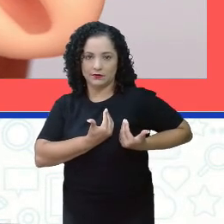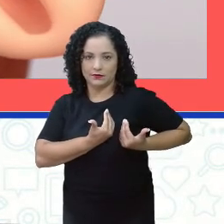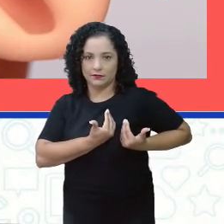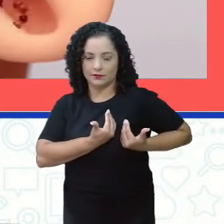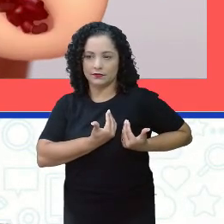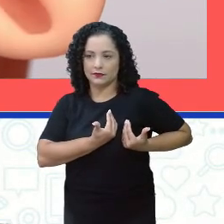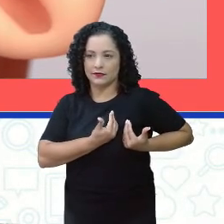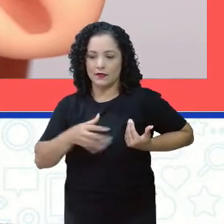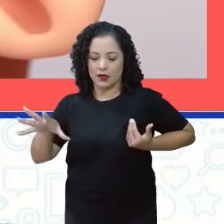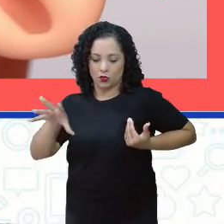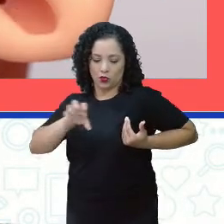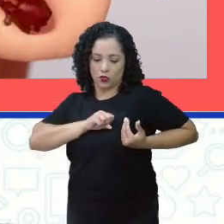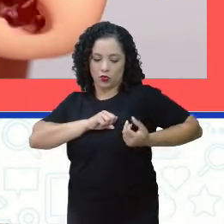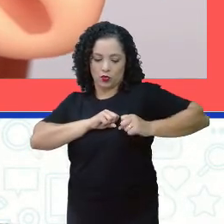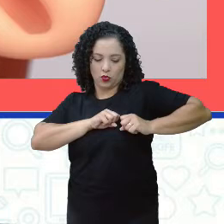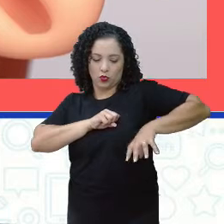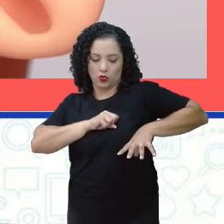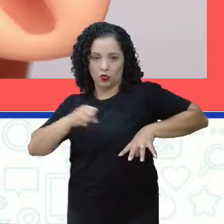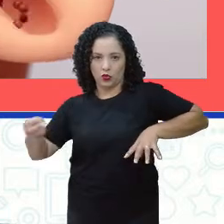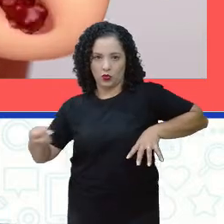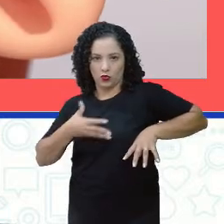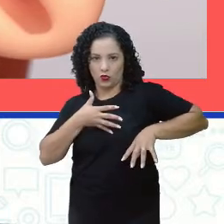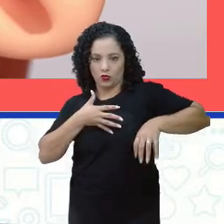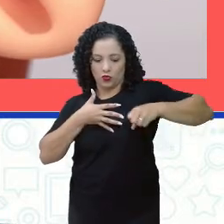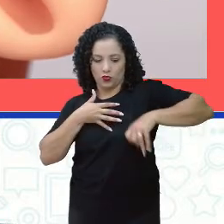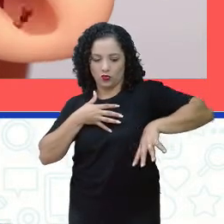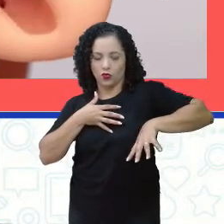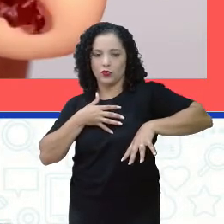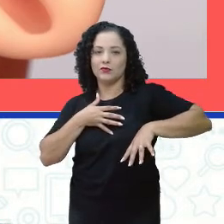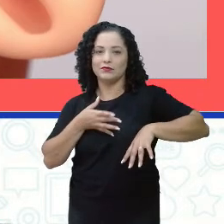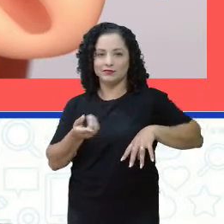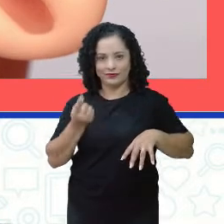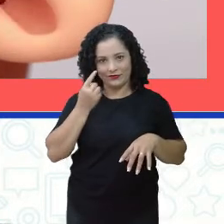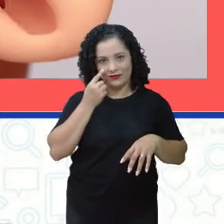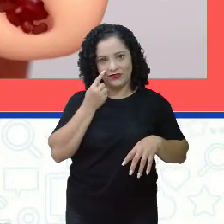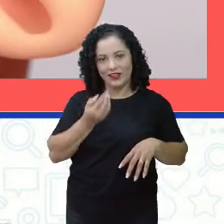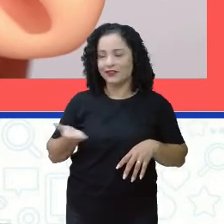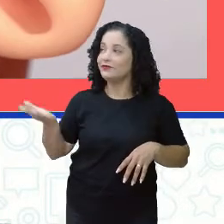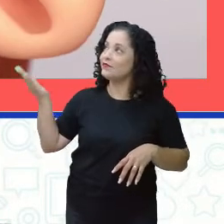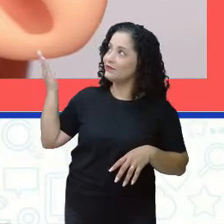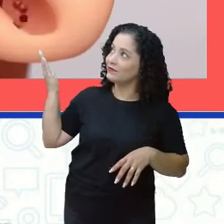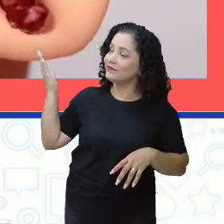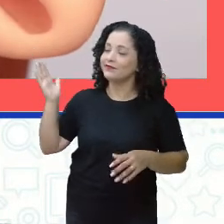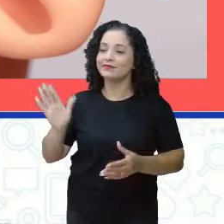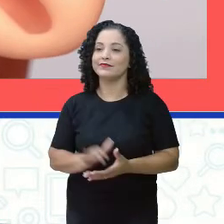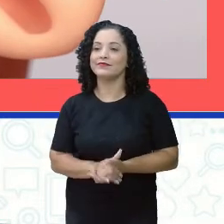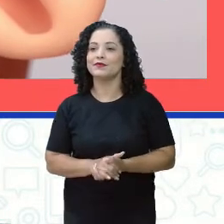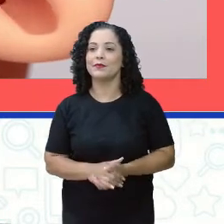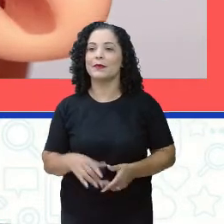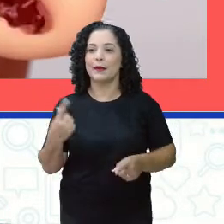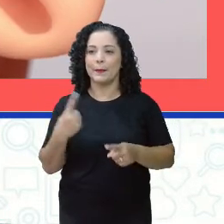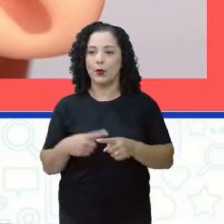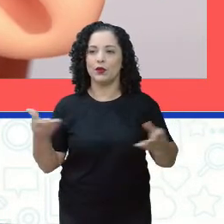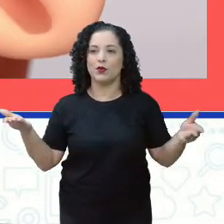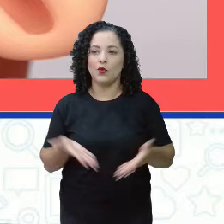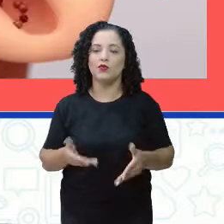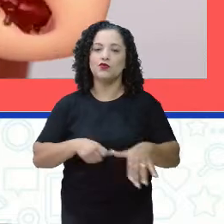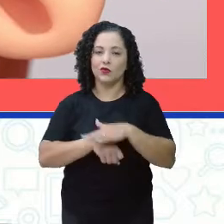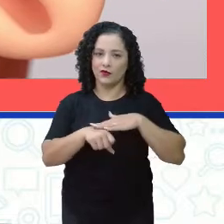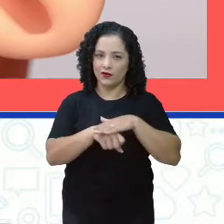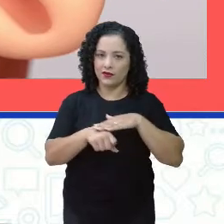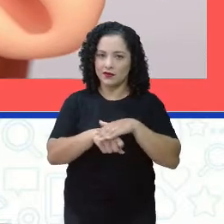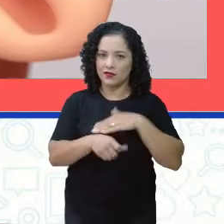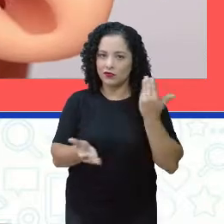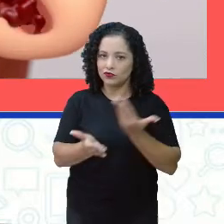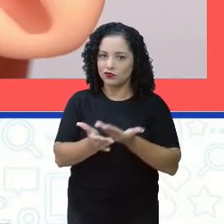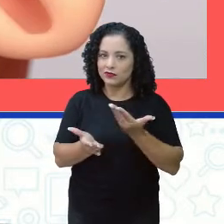a entrada e a saída em relação aí a essas câmaras, né? Porque nós vamos conversar sobre elas.